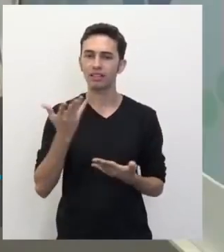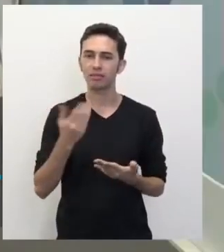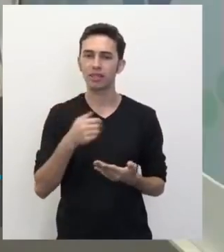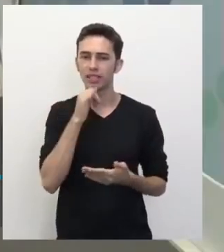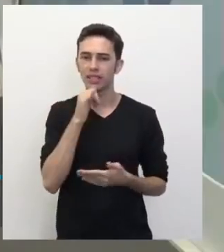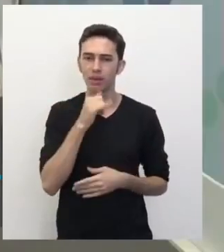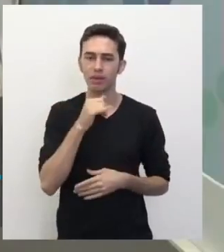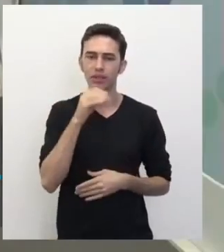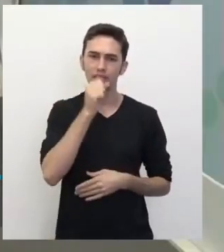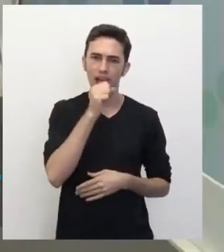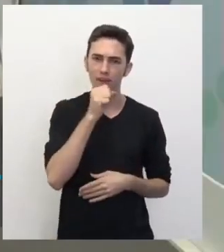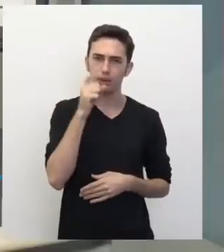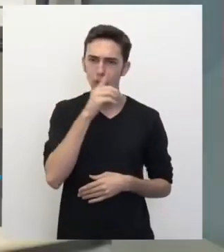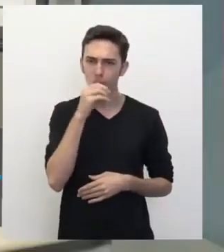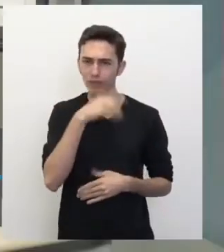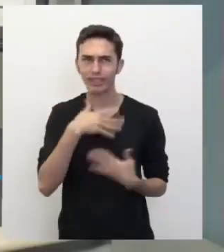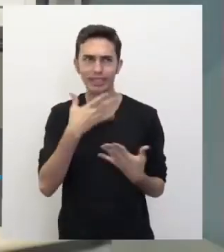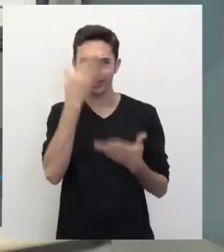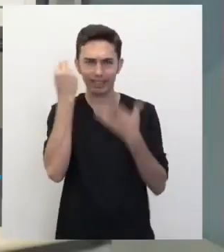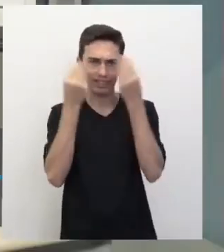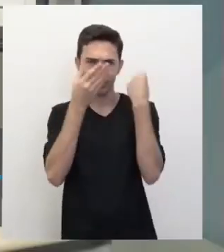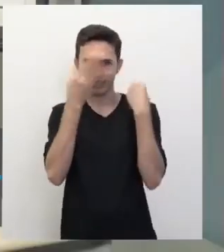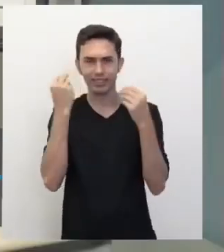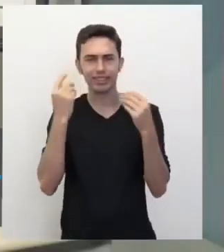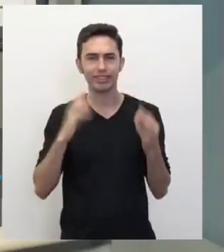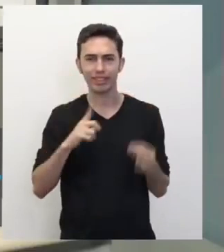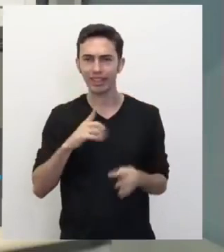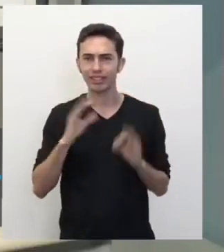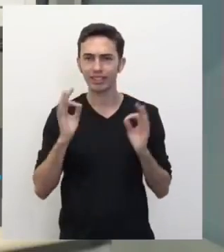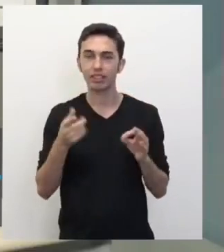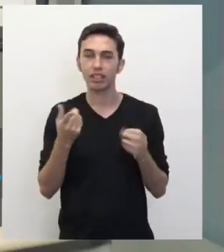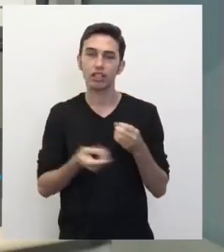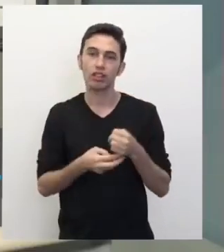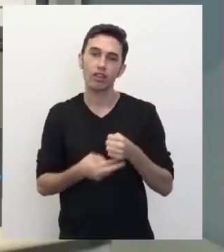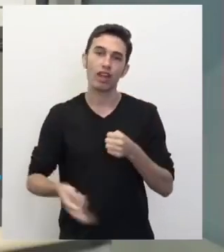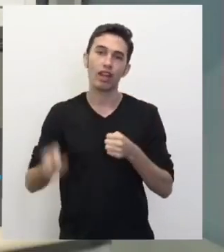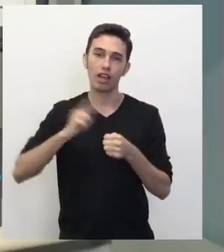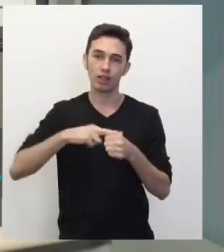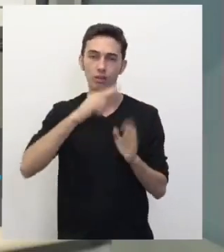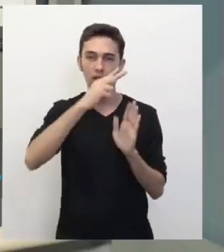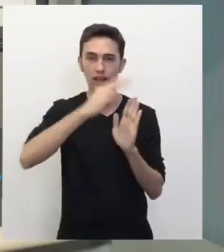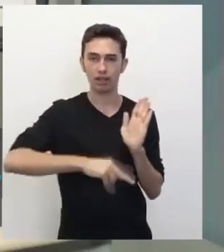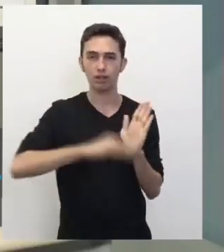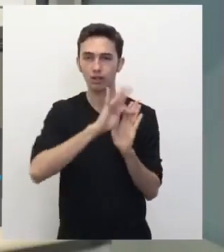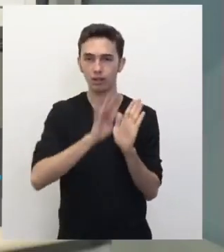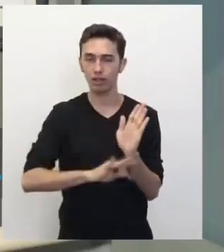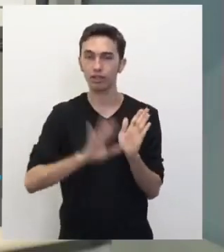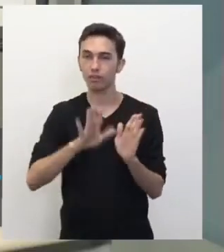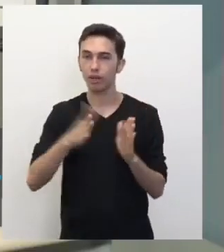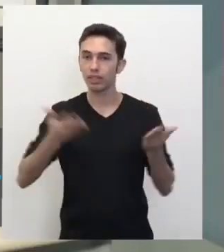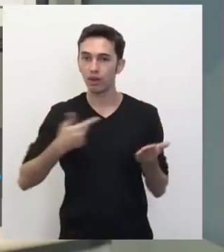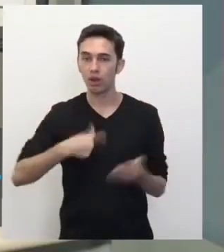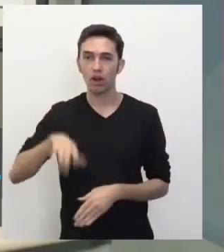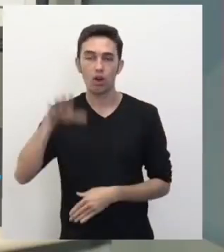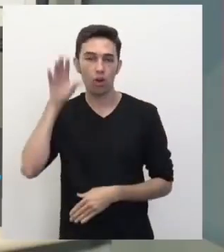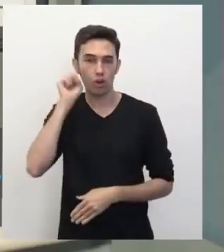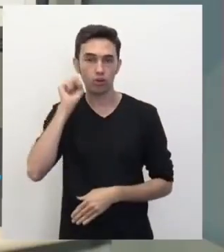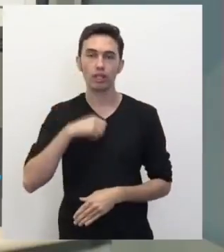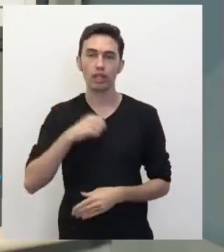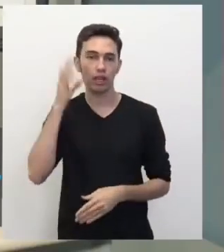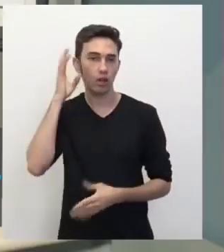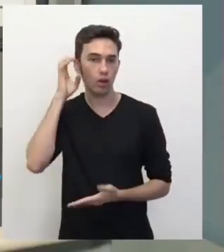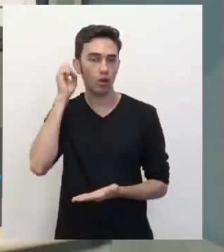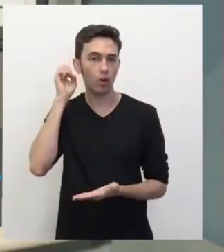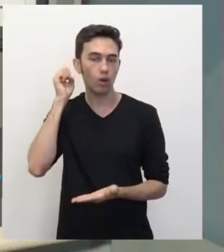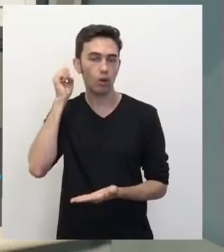aí no meio, ixi, então esqueceu muita coisa. Então a gente vai retomar aí a leitura do texto, só que dessa vez ouvindo aí um podcast,